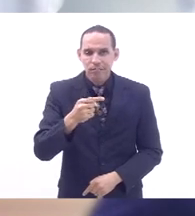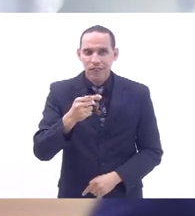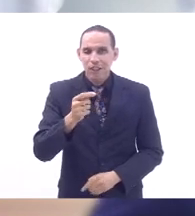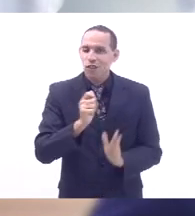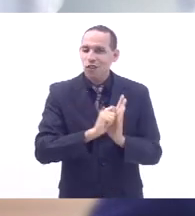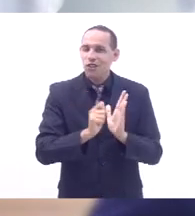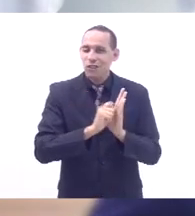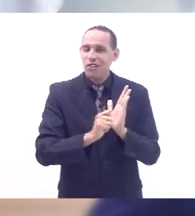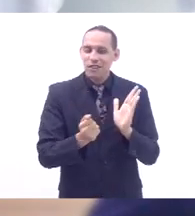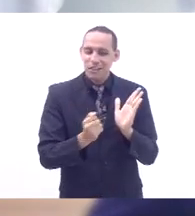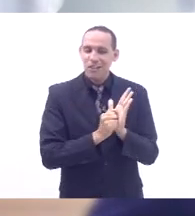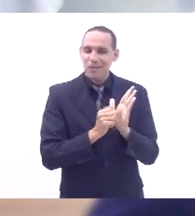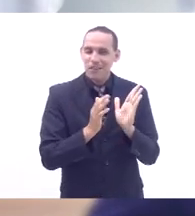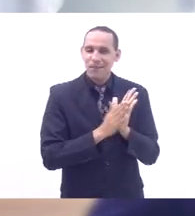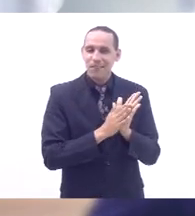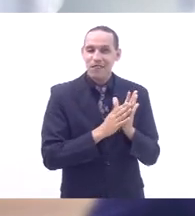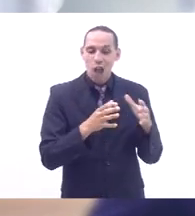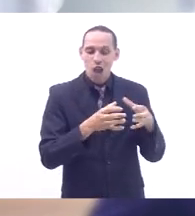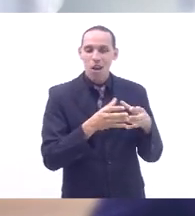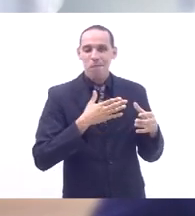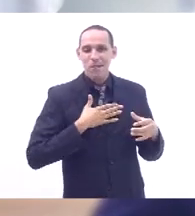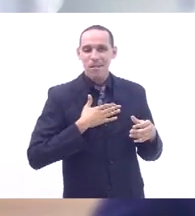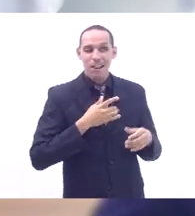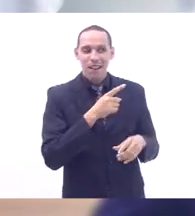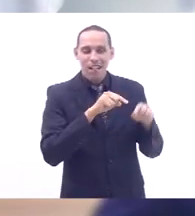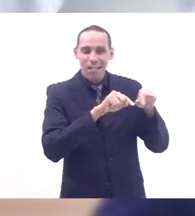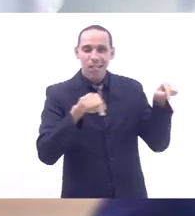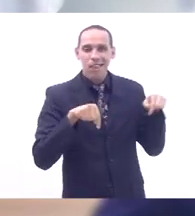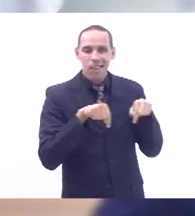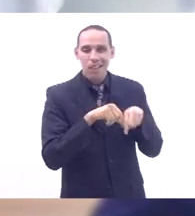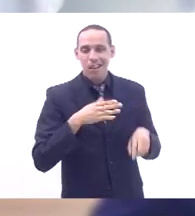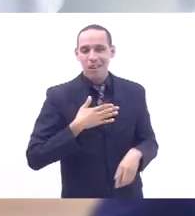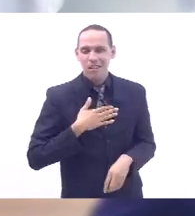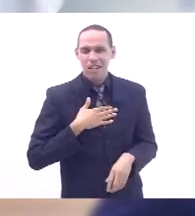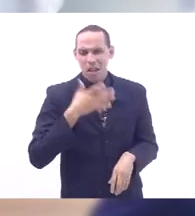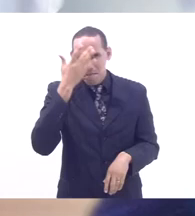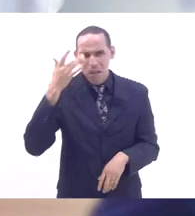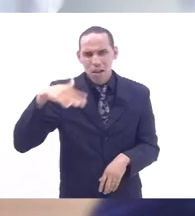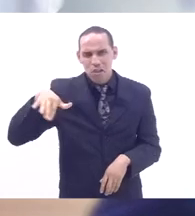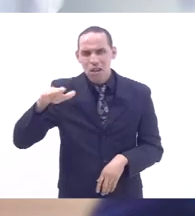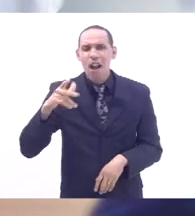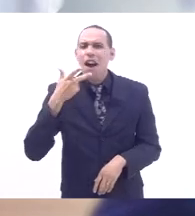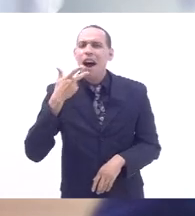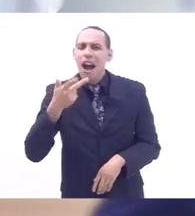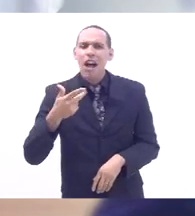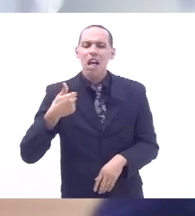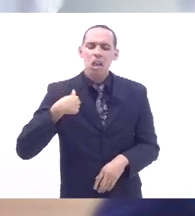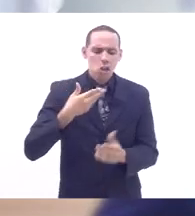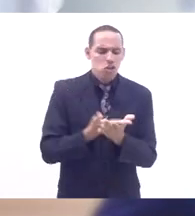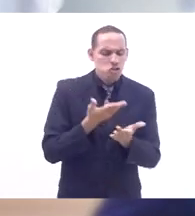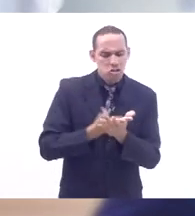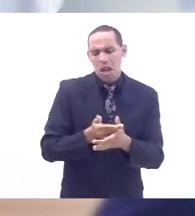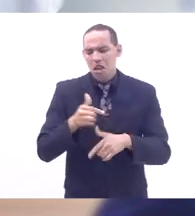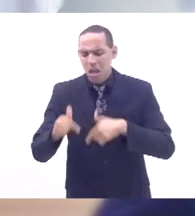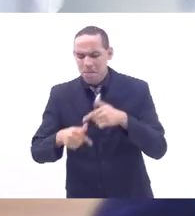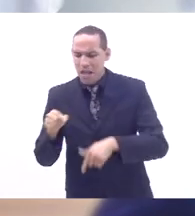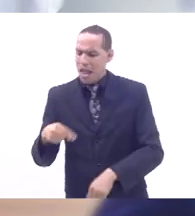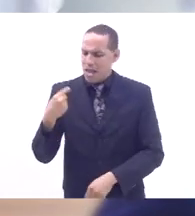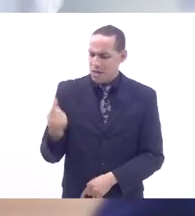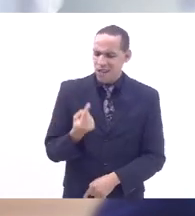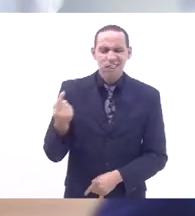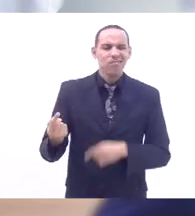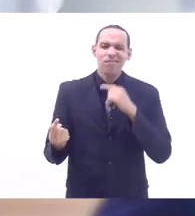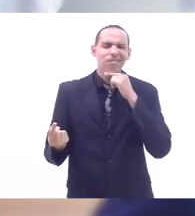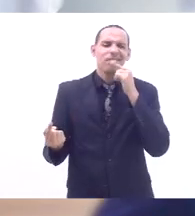lá no meu gabinete, eu falo isso para todo mundo. A pessoa pode falar que ela vai estudar, que ela vai trabalhar, que ela sozinho não chega em lugar